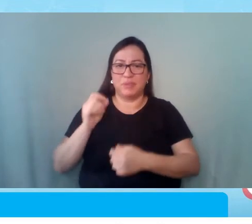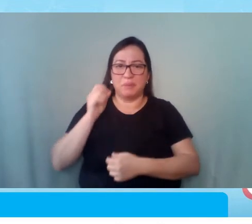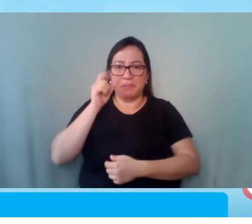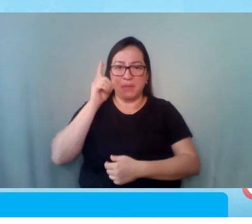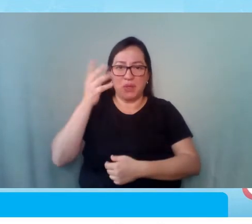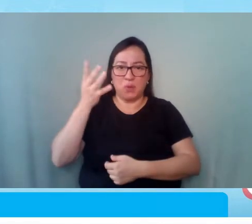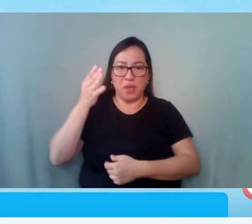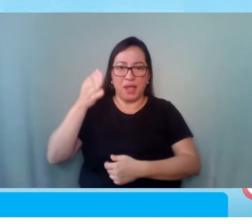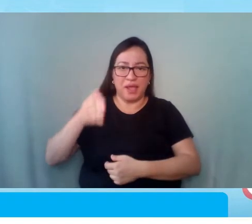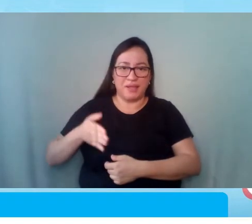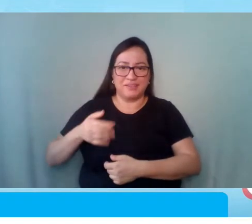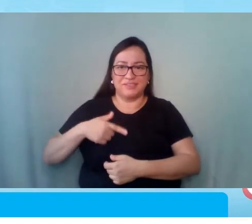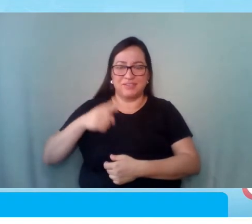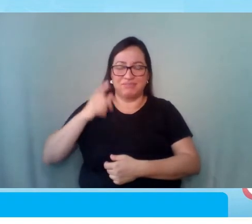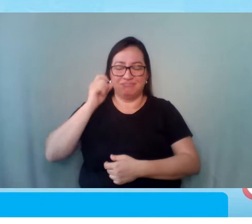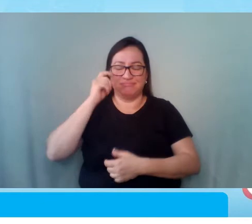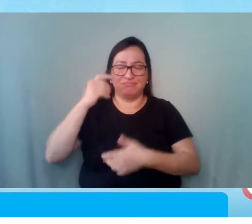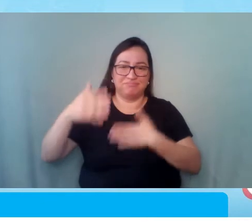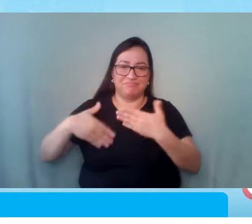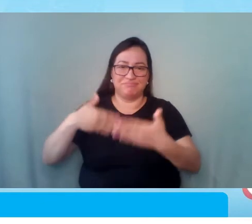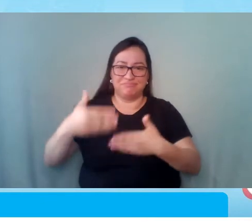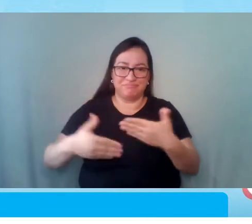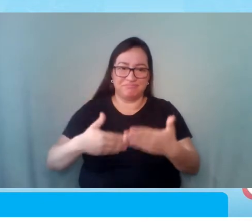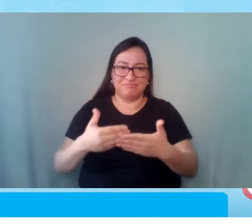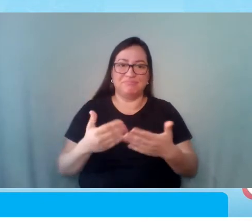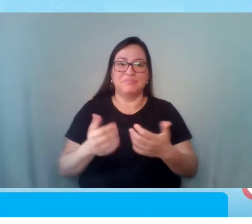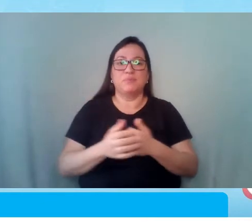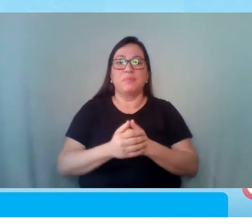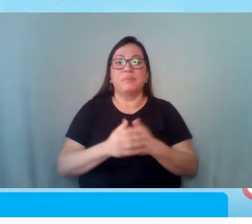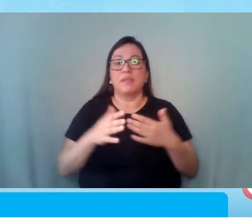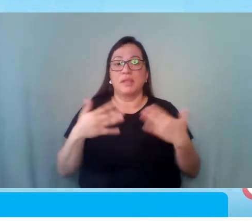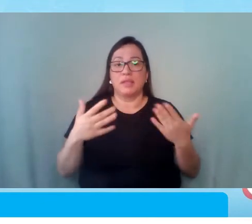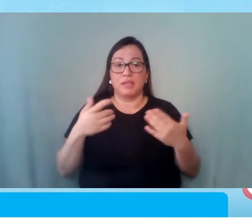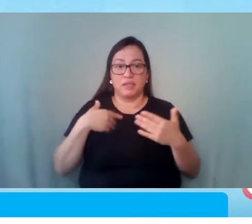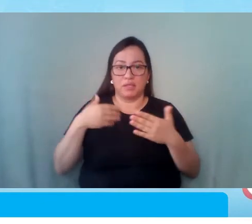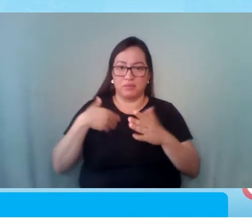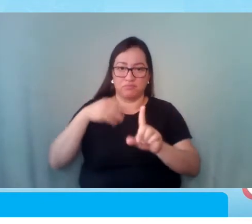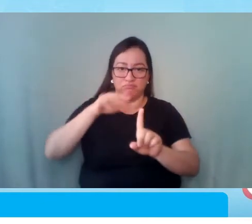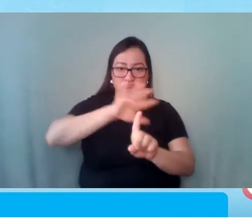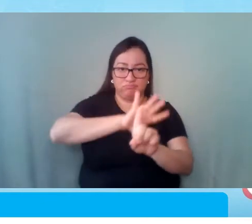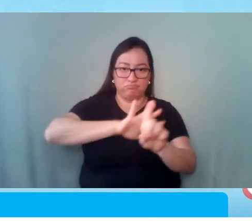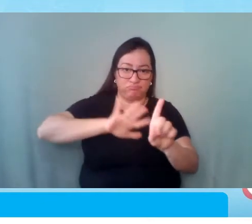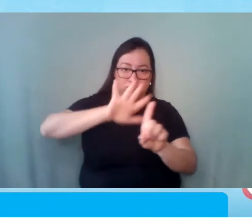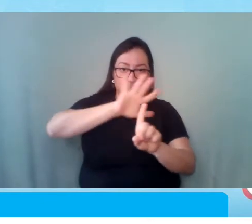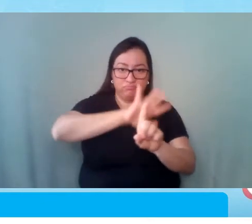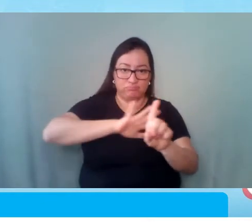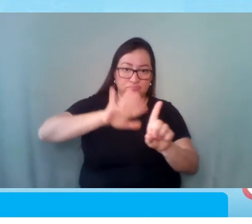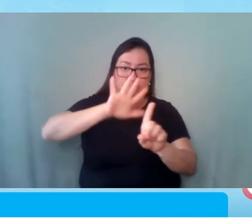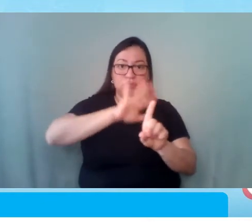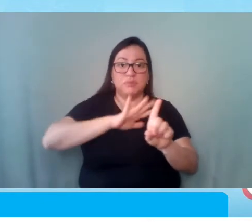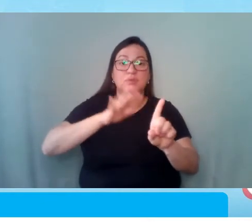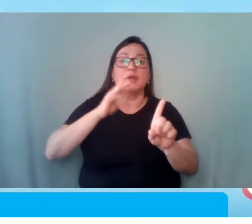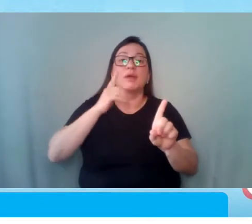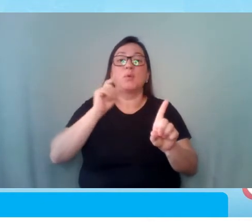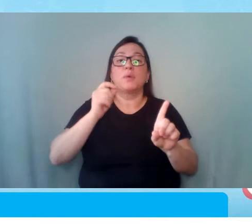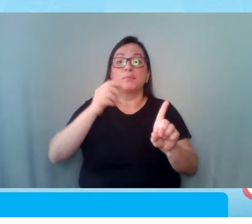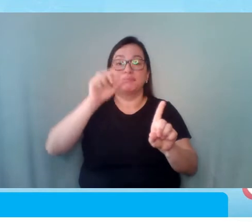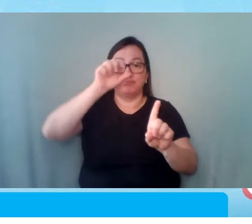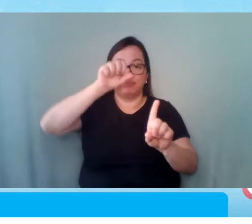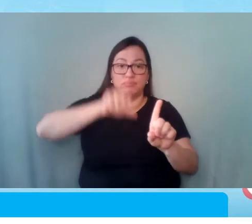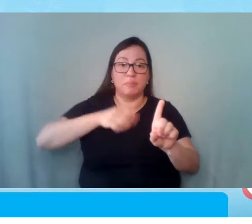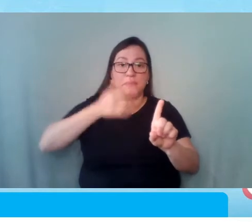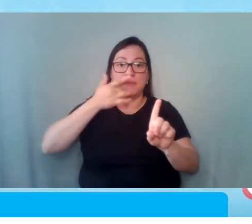vocês. Na sala da Lu, então aqui no fundo tem uma parede branca com alguns quadros, tem uma